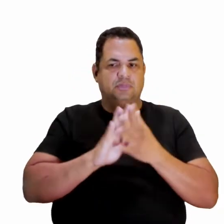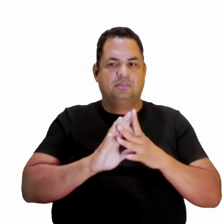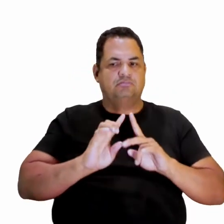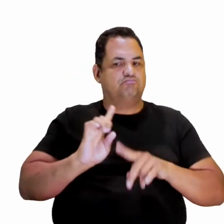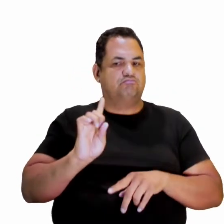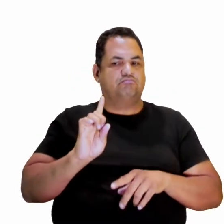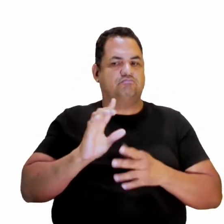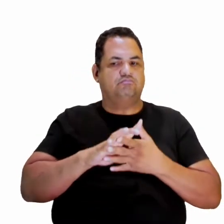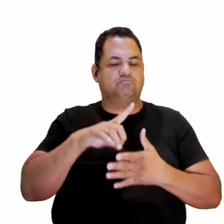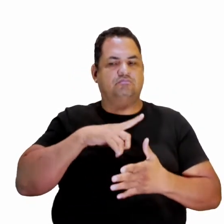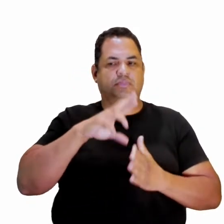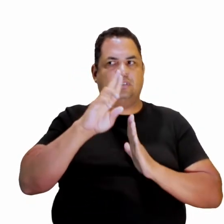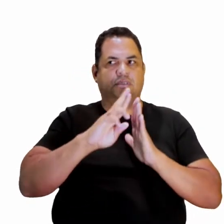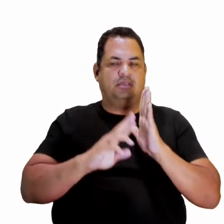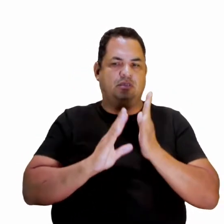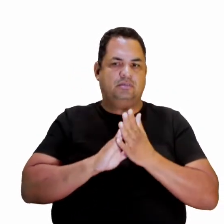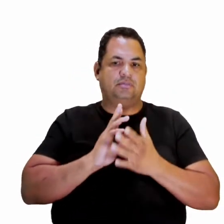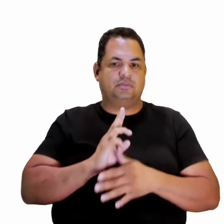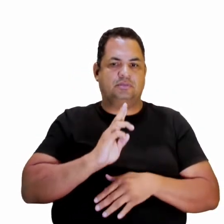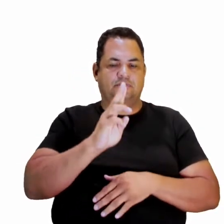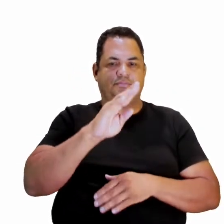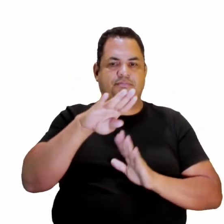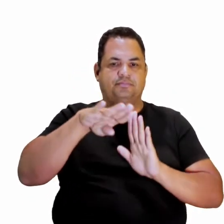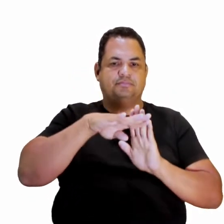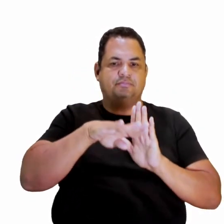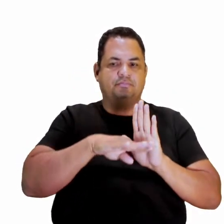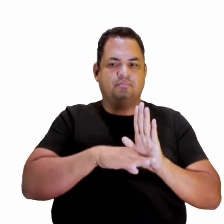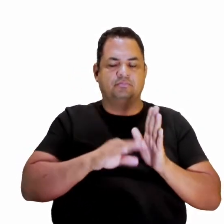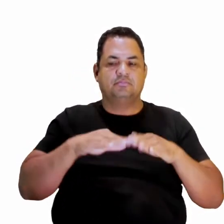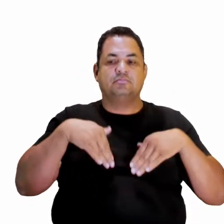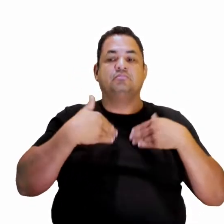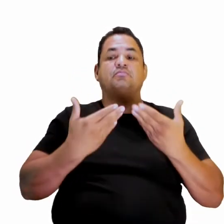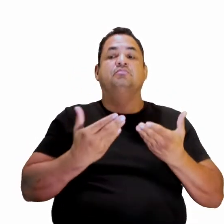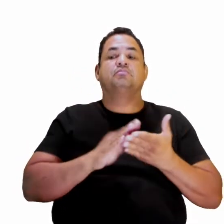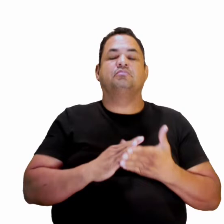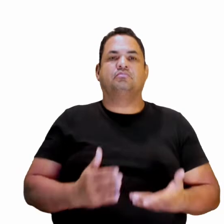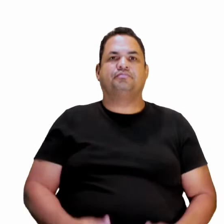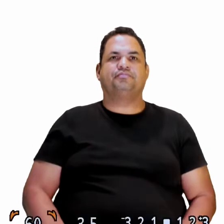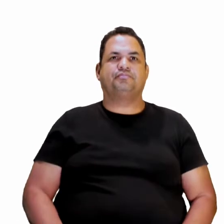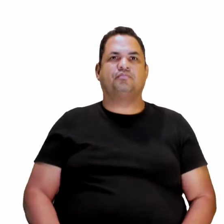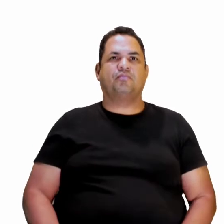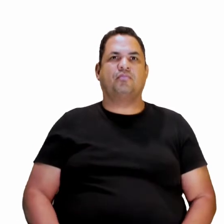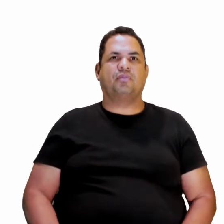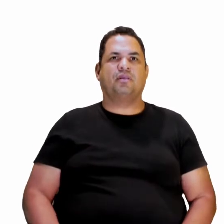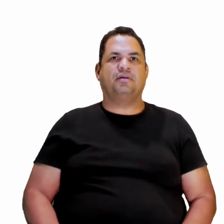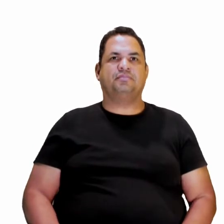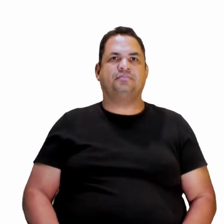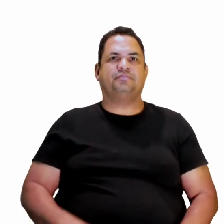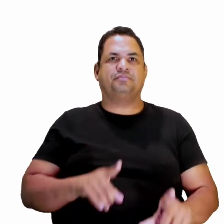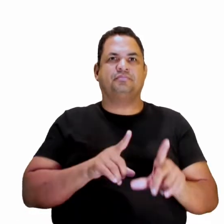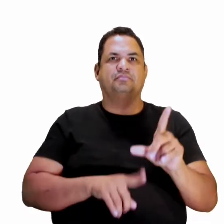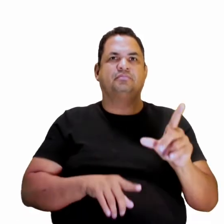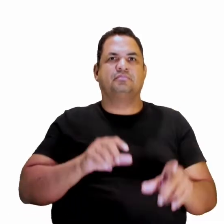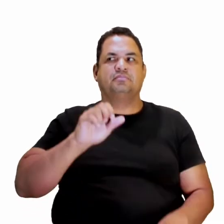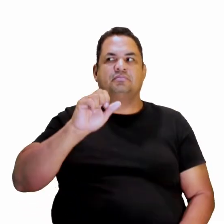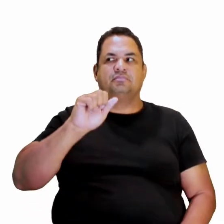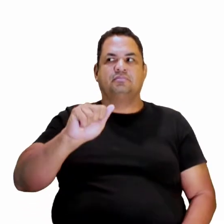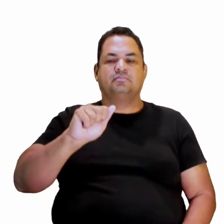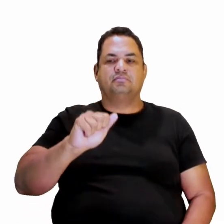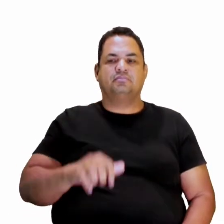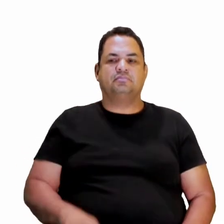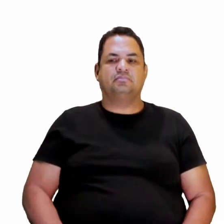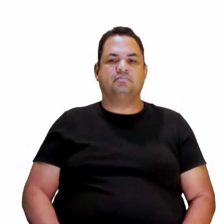para vocês seguirem. E daí, quais são essas regras? Vamos lembrar lá. Letter A, letra A. The